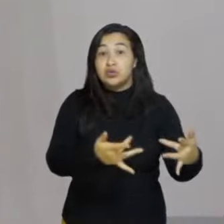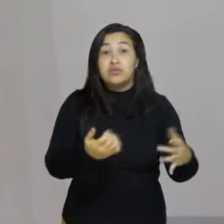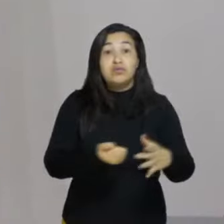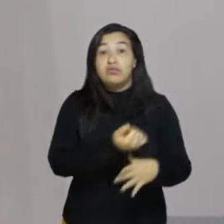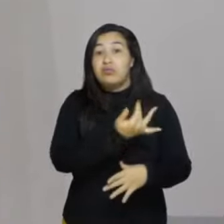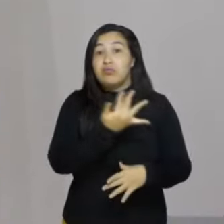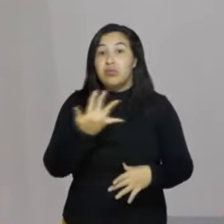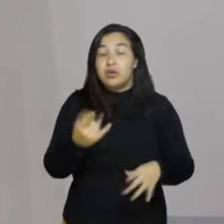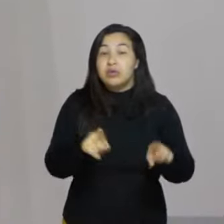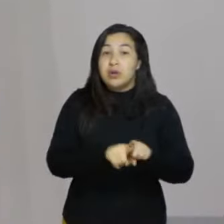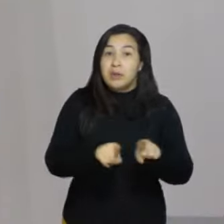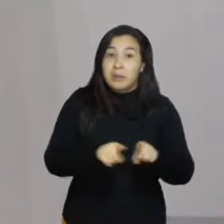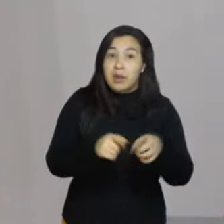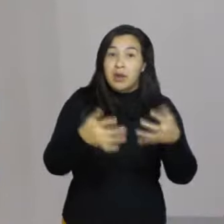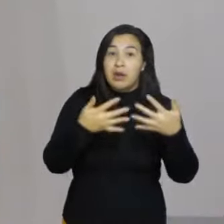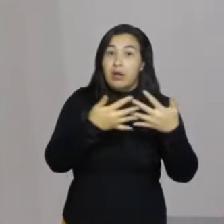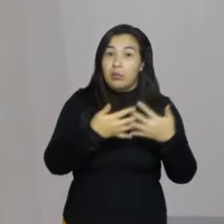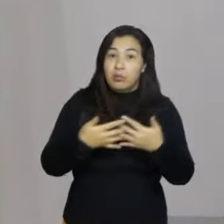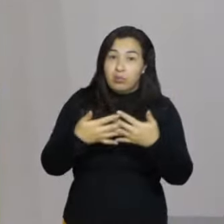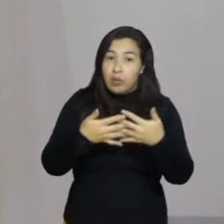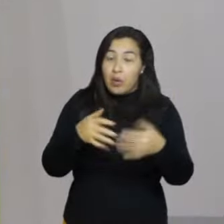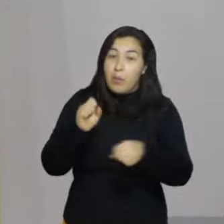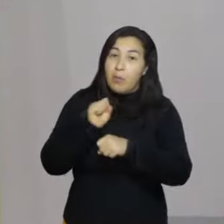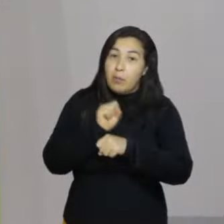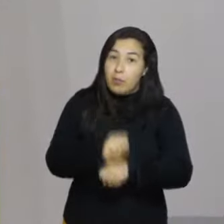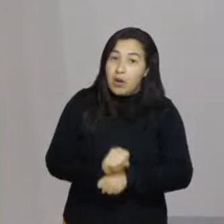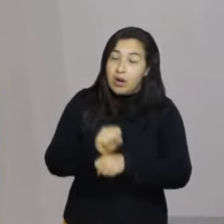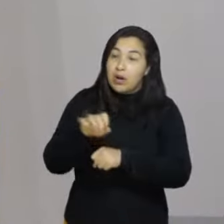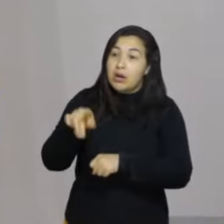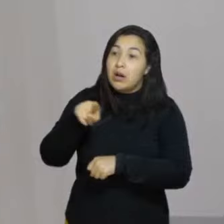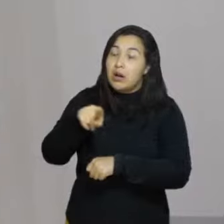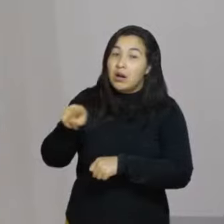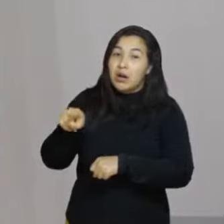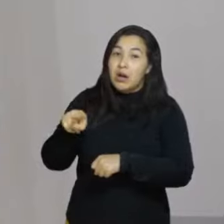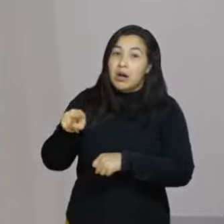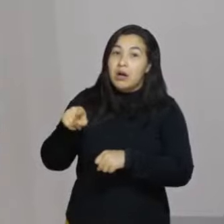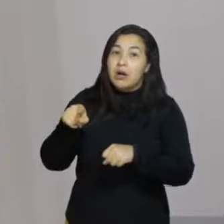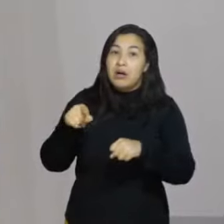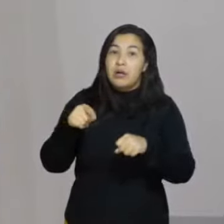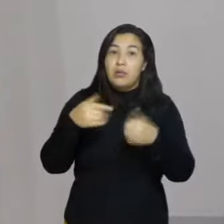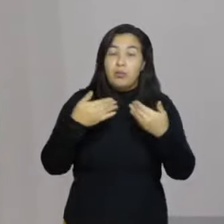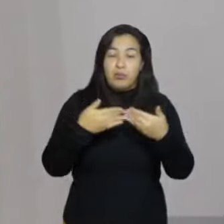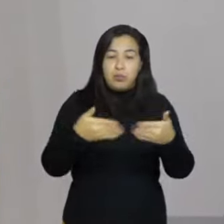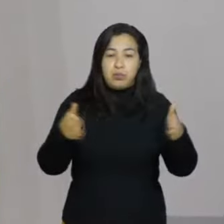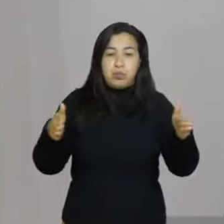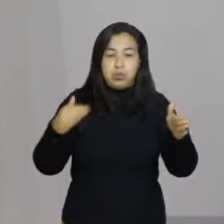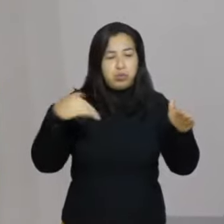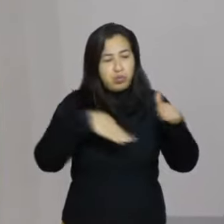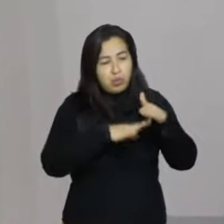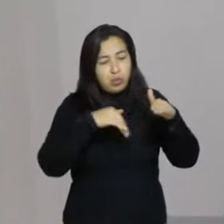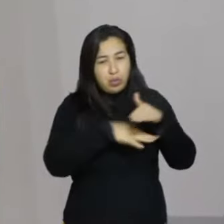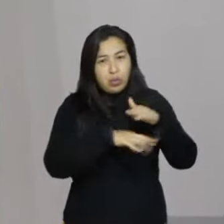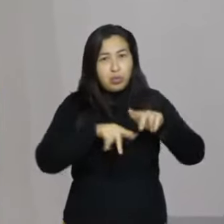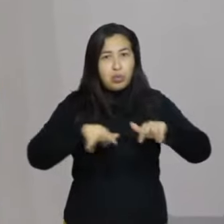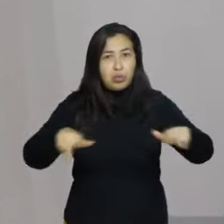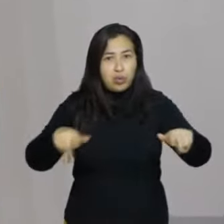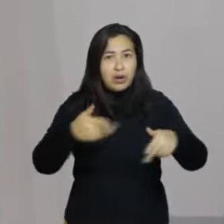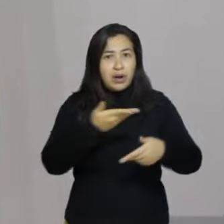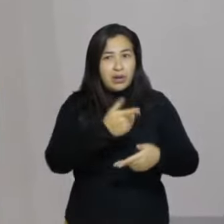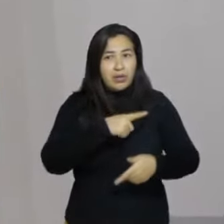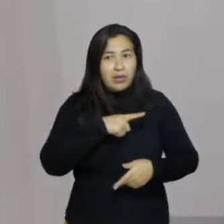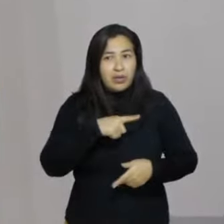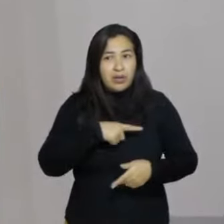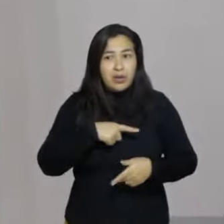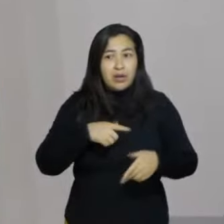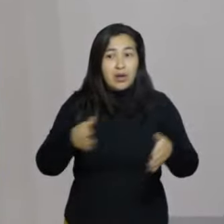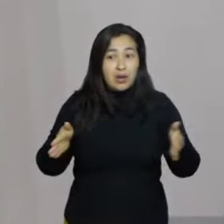caminhões também, que pararam ali e também buscaram os donativos para levar. E nada mais justo do que esse momento ficar marcado, o momento